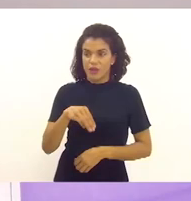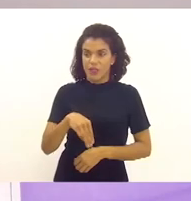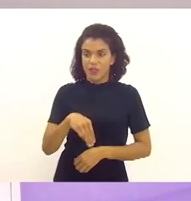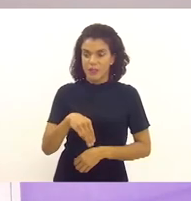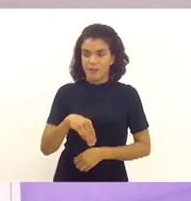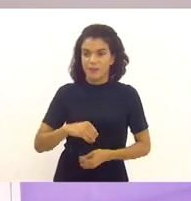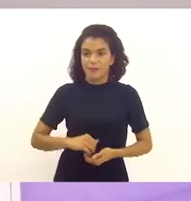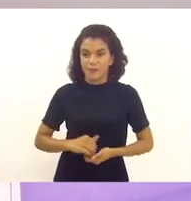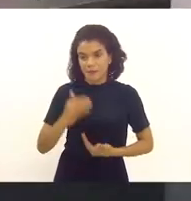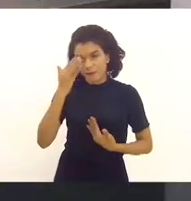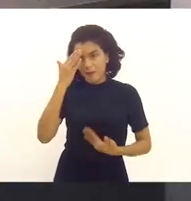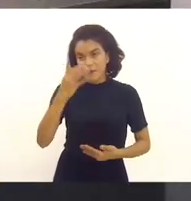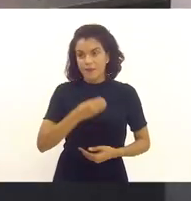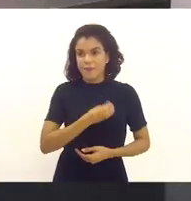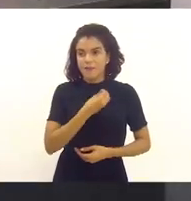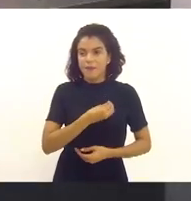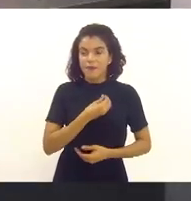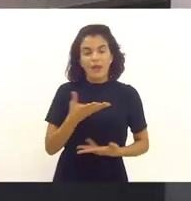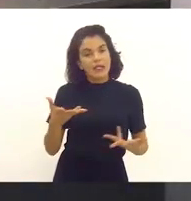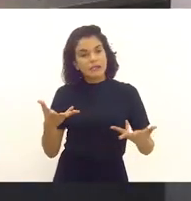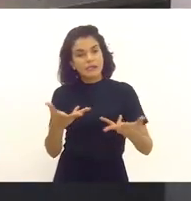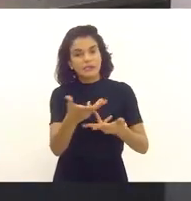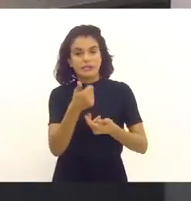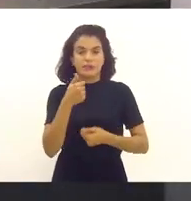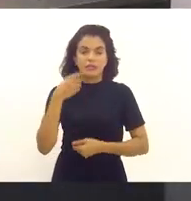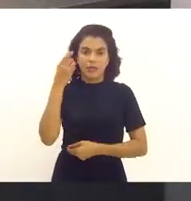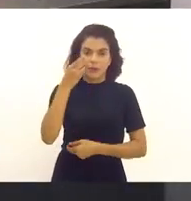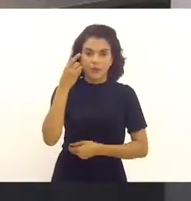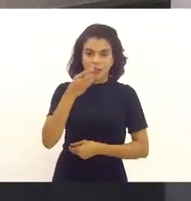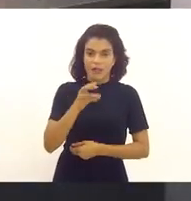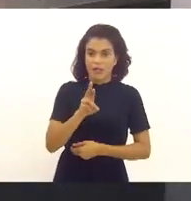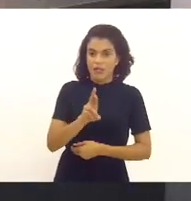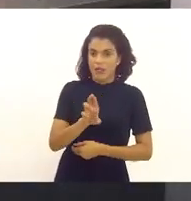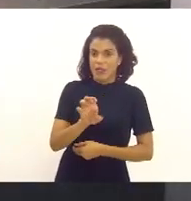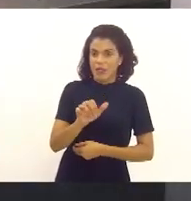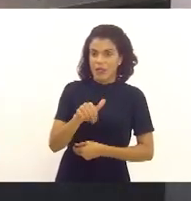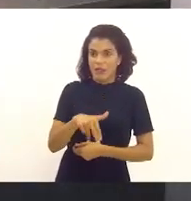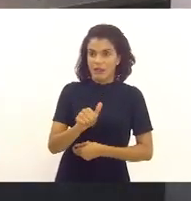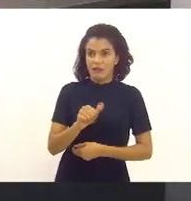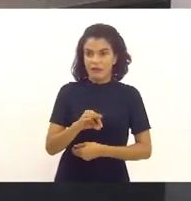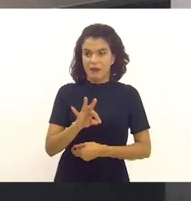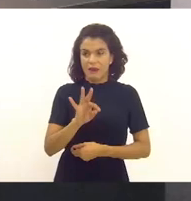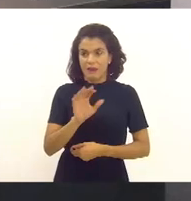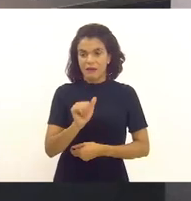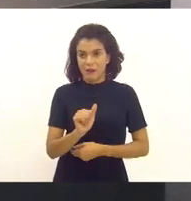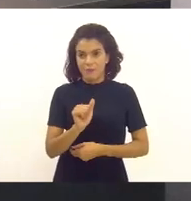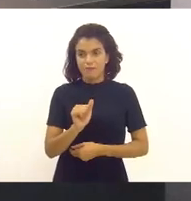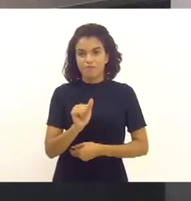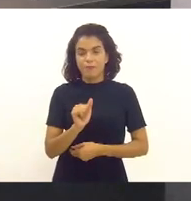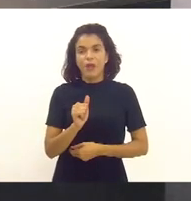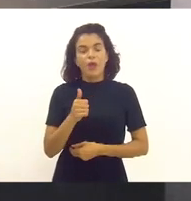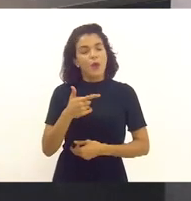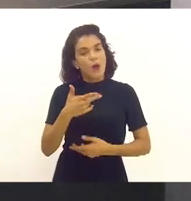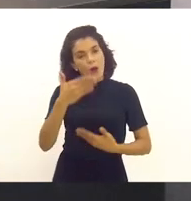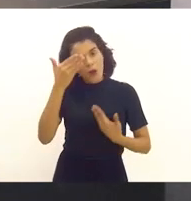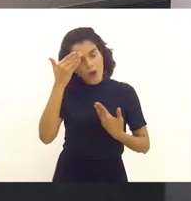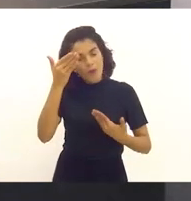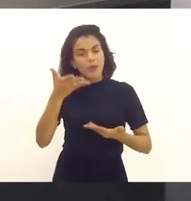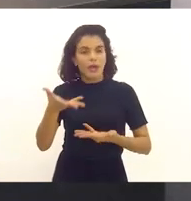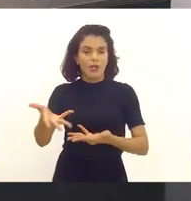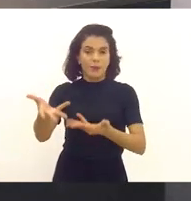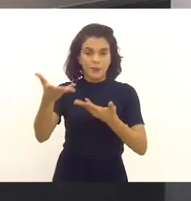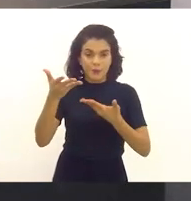obrigada pela presença excelentíssima deputada Renata a quem o cumprimento em nome de quem é o comprimento toda a mesa muito obrigada pelo